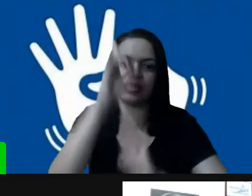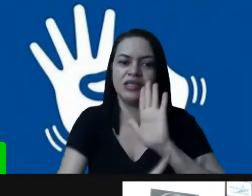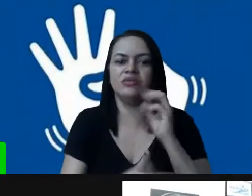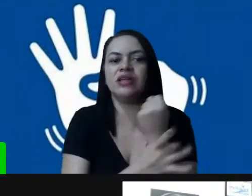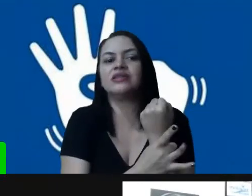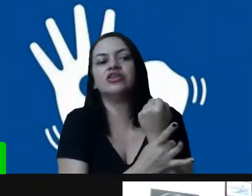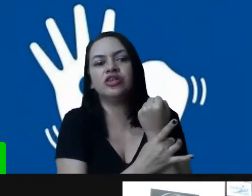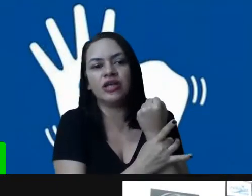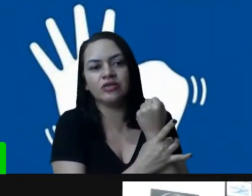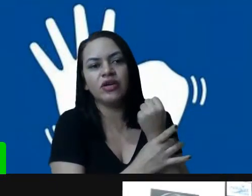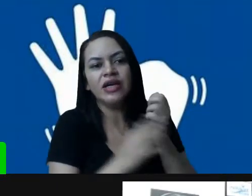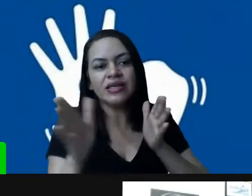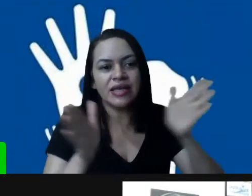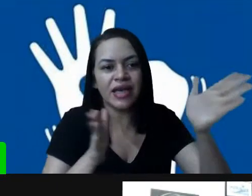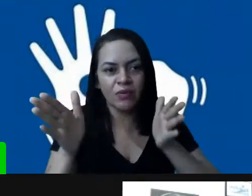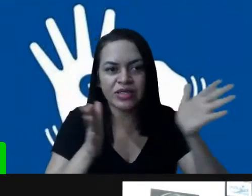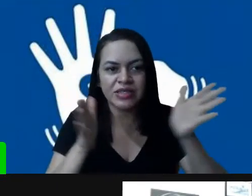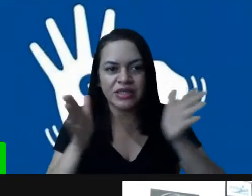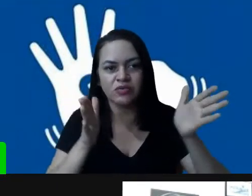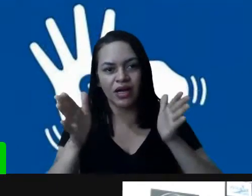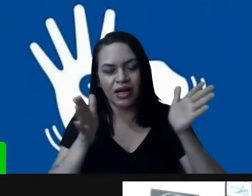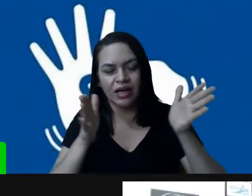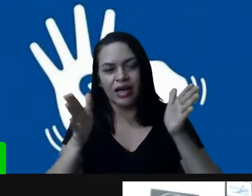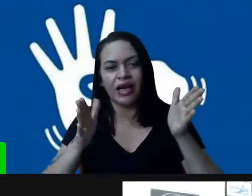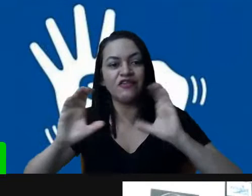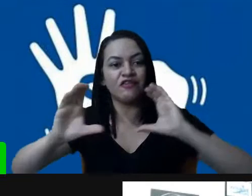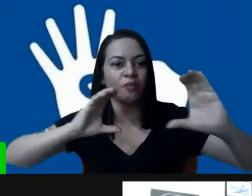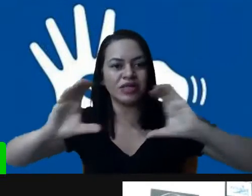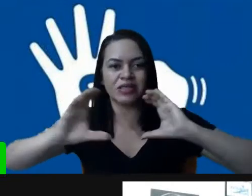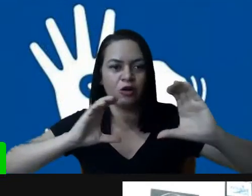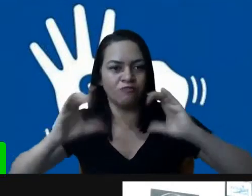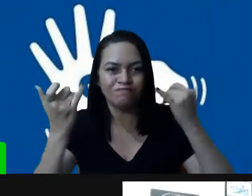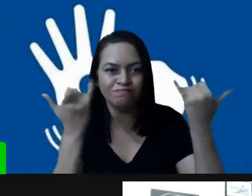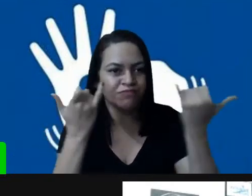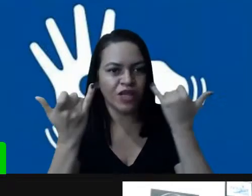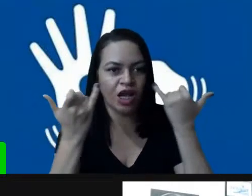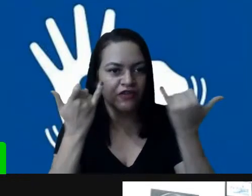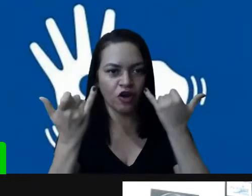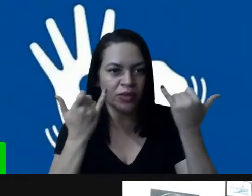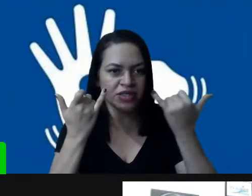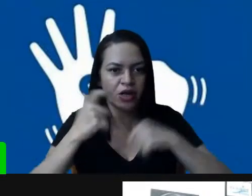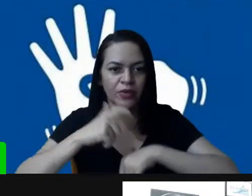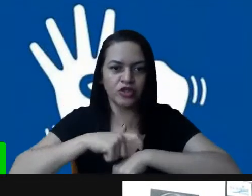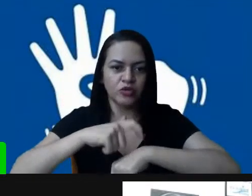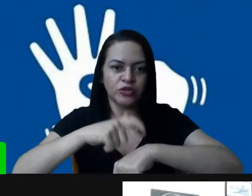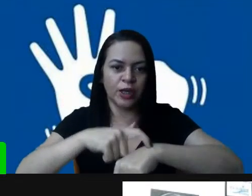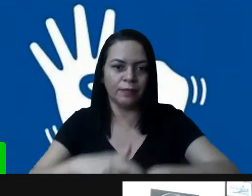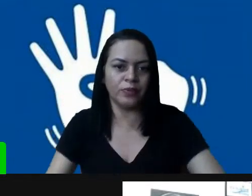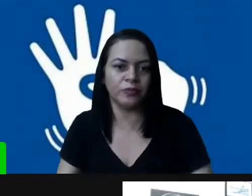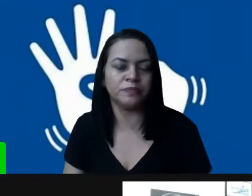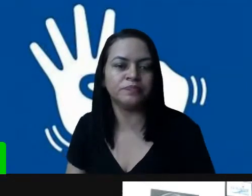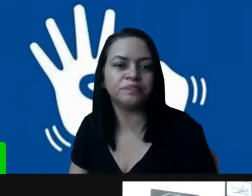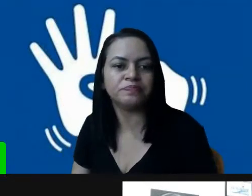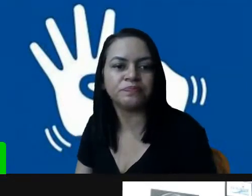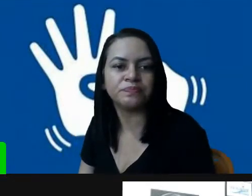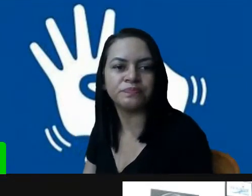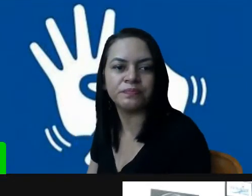acesso àquilo que ele tem direito, que é o acesso à informação. Ai, A meu informação. Deus, olha só.